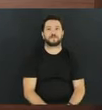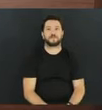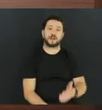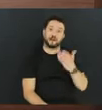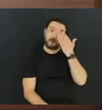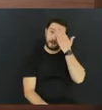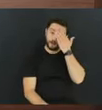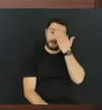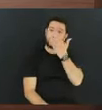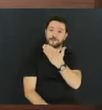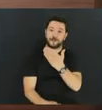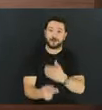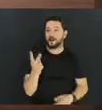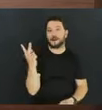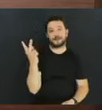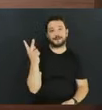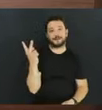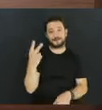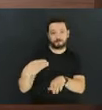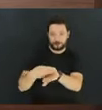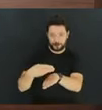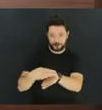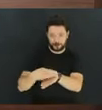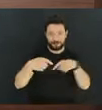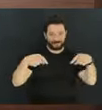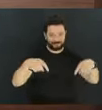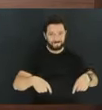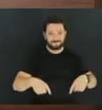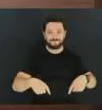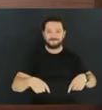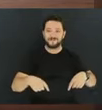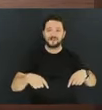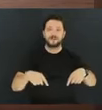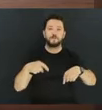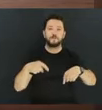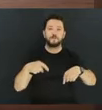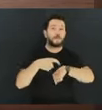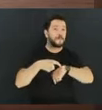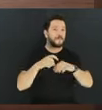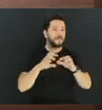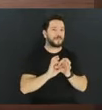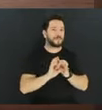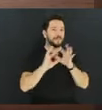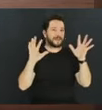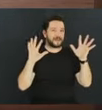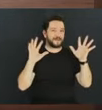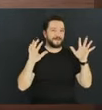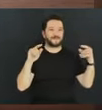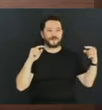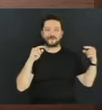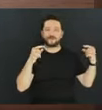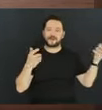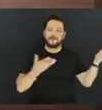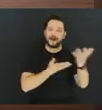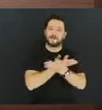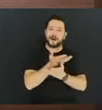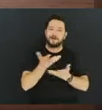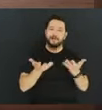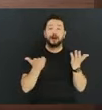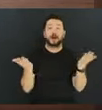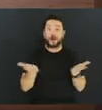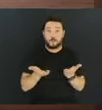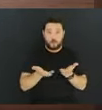Ribas, também da senhora Maria do Rocio, nesta tribuna livre. Convidamos agora o vereador Serginho do Posto para